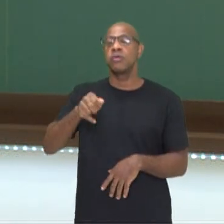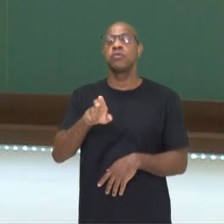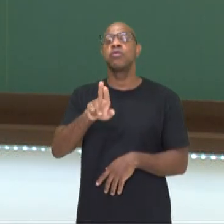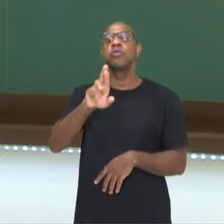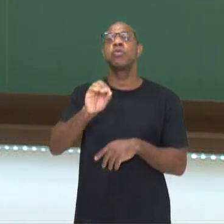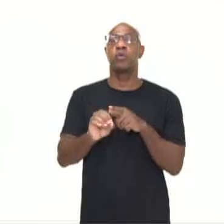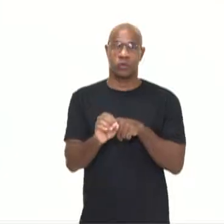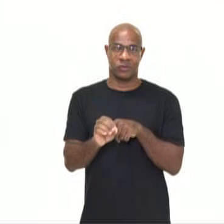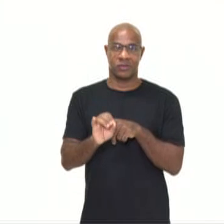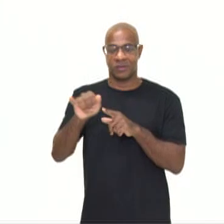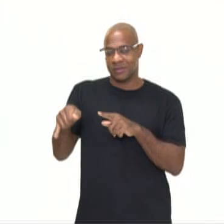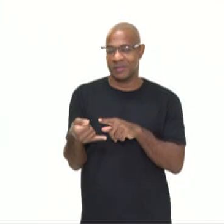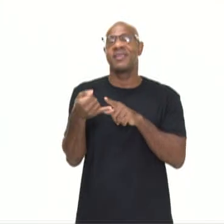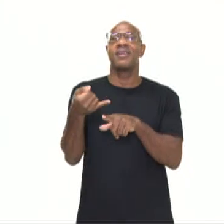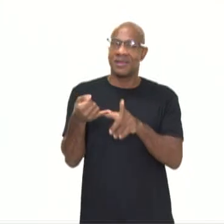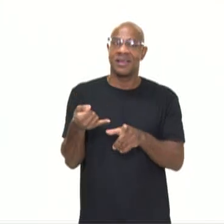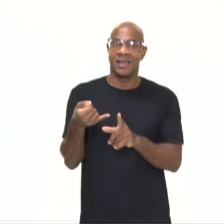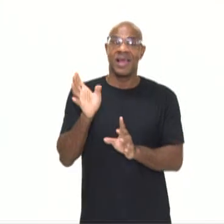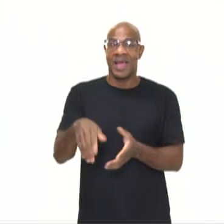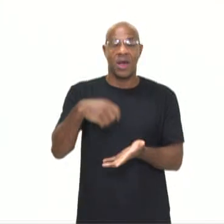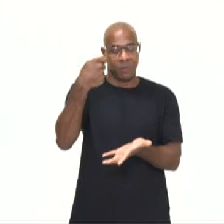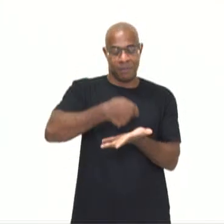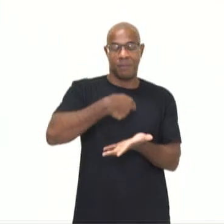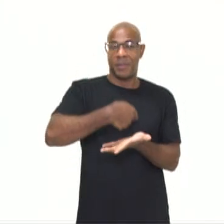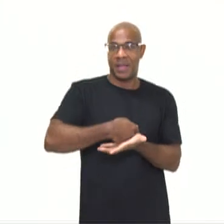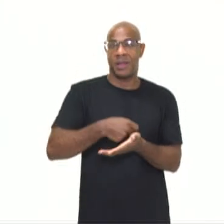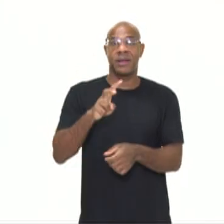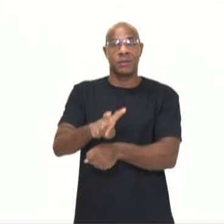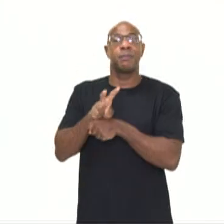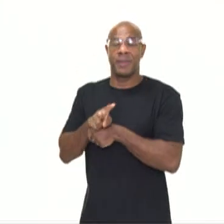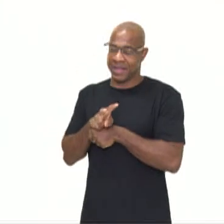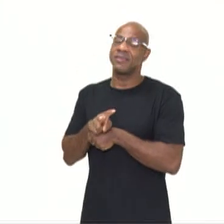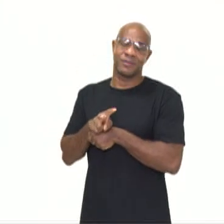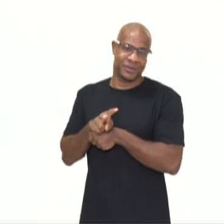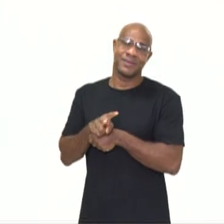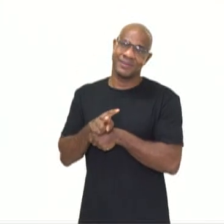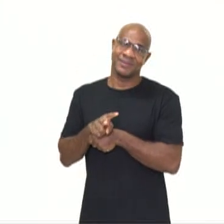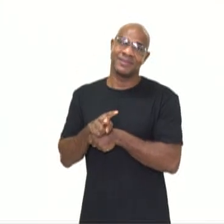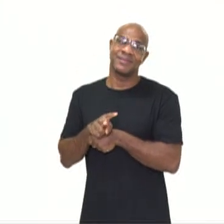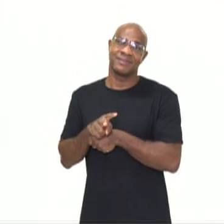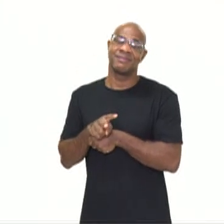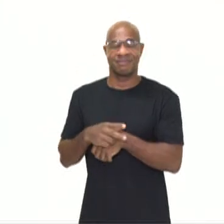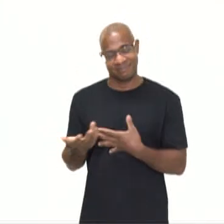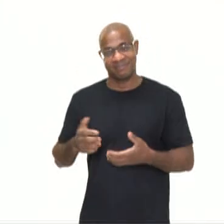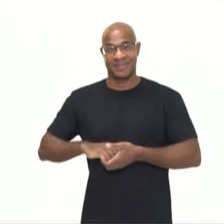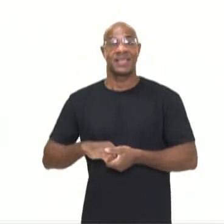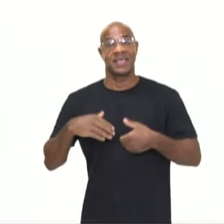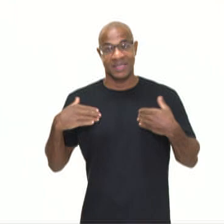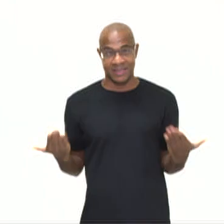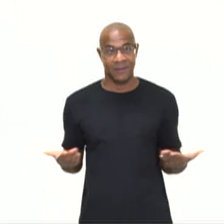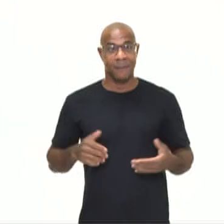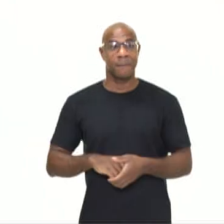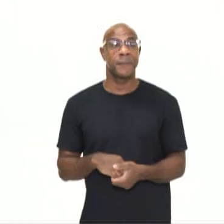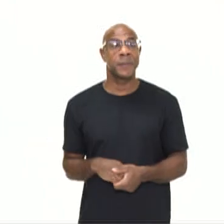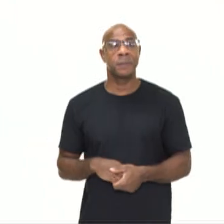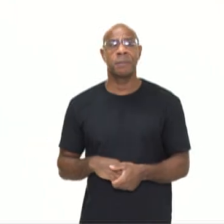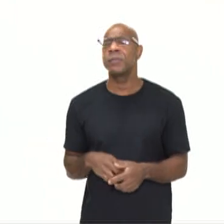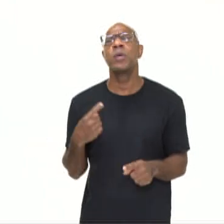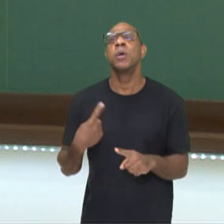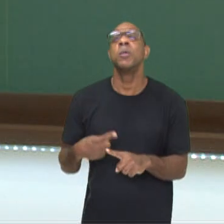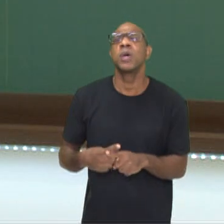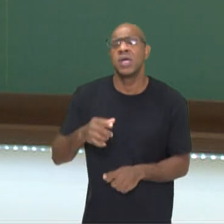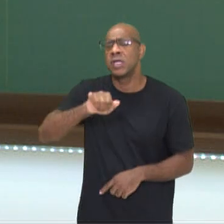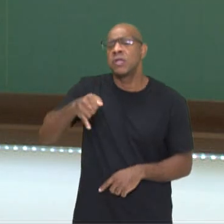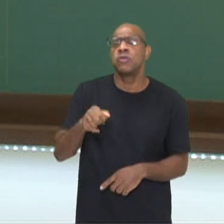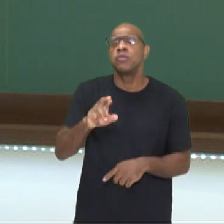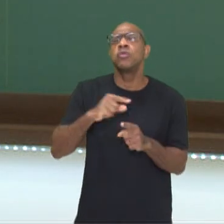quê? Juros é o aluguel que se paga pelo empréstimo do dinheiro. É o aluguel que se paga pelo empréstimo do dinheiro. E por que tem juro